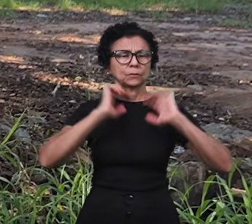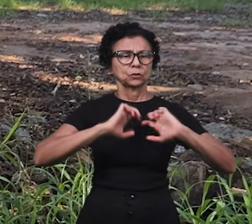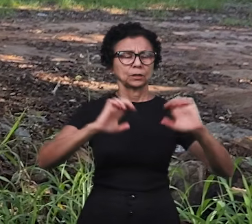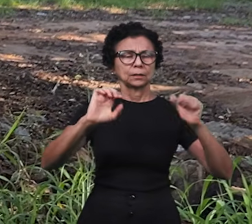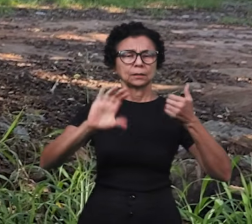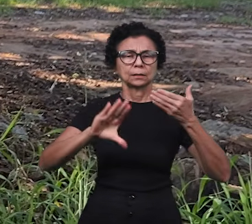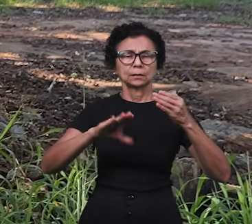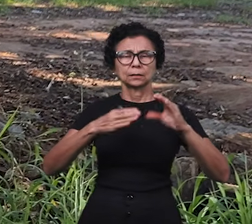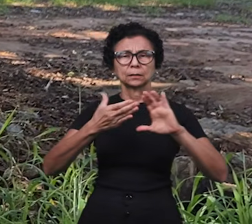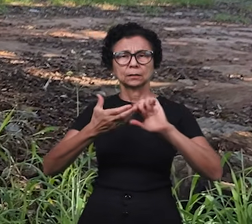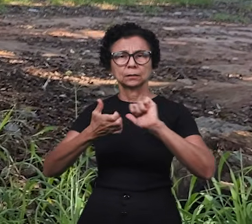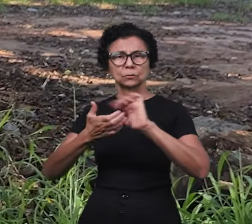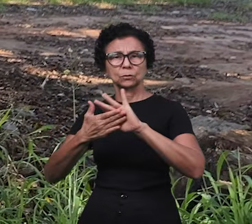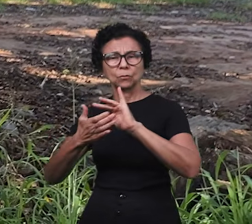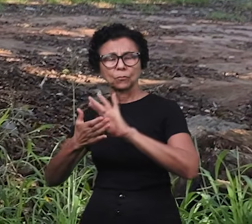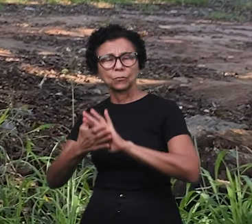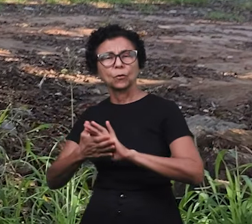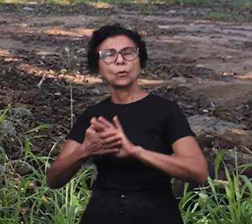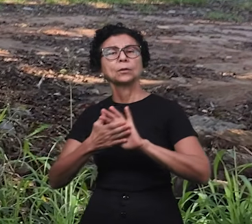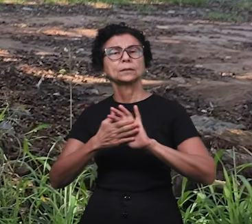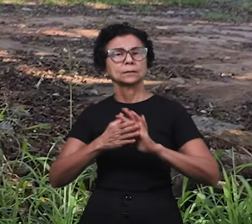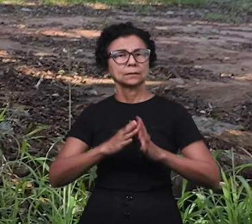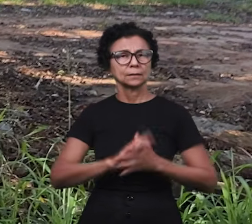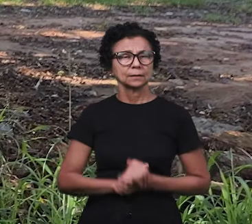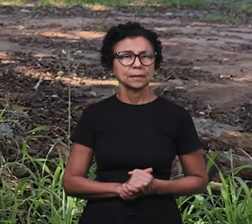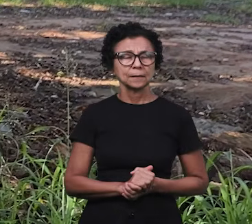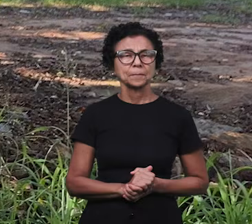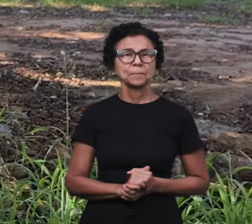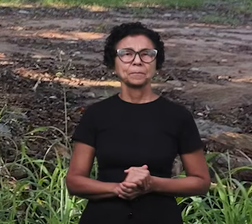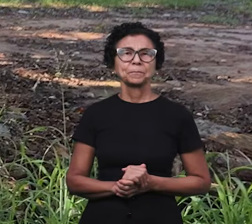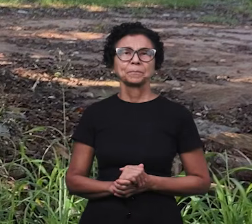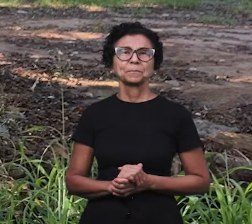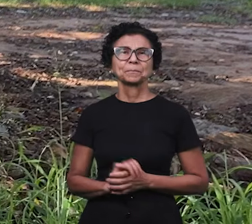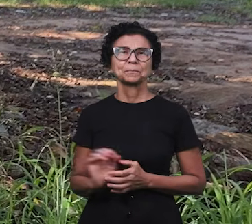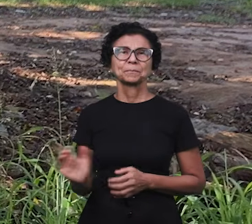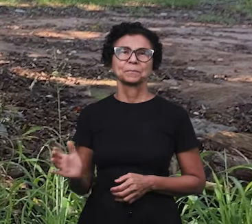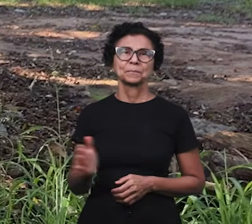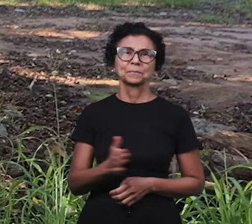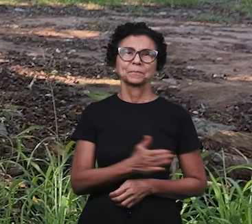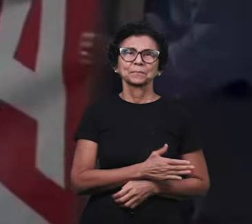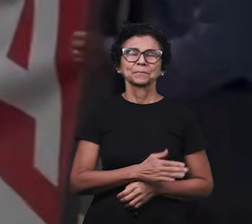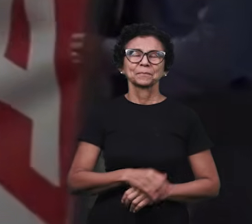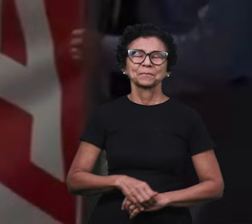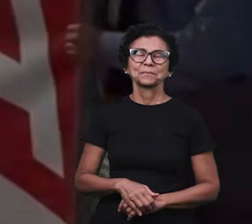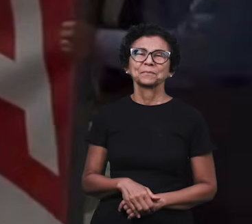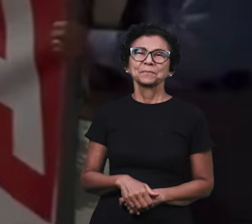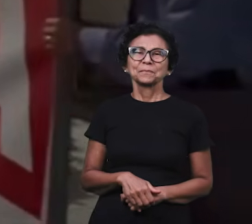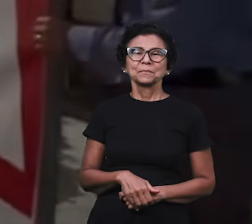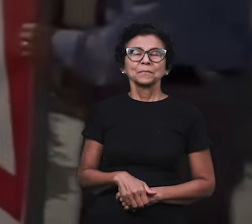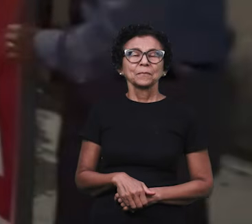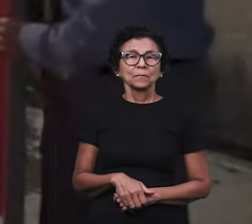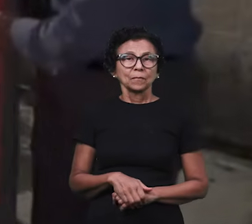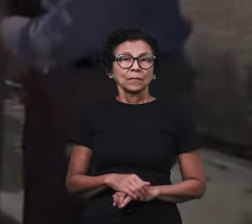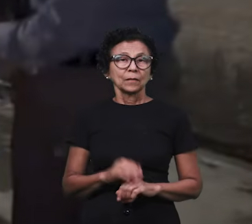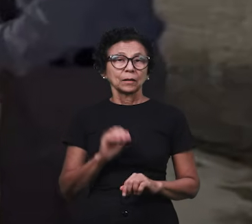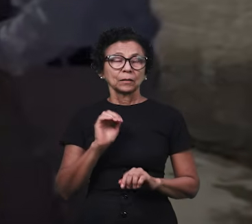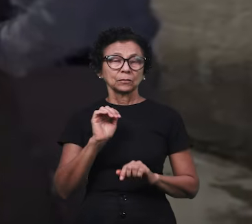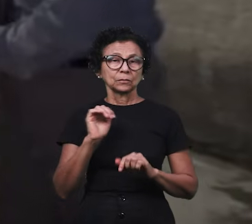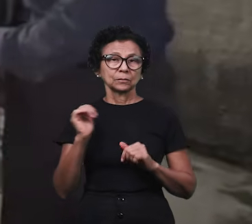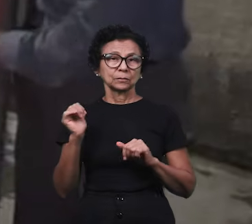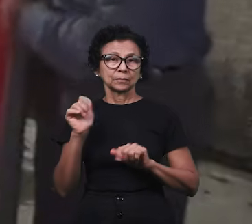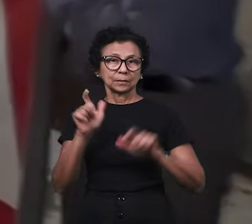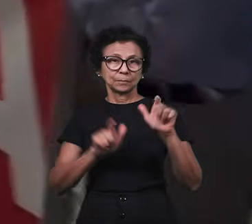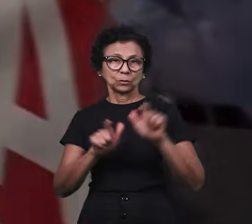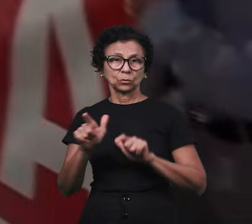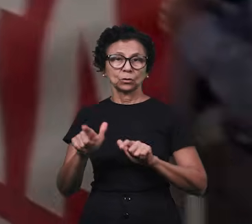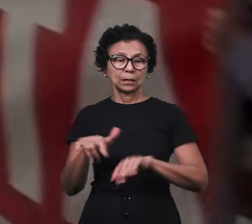de evangelizações, cantatas, serenatas, para o seminário das CIAs. Acompanhe comigo. Na ICM Muxaba 1, os irmãos saíram